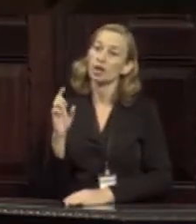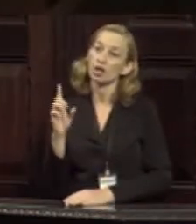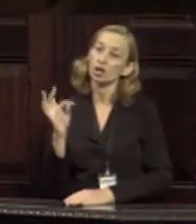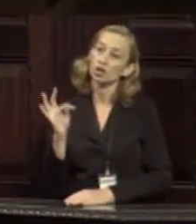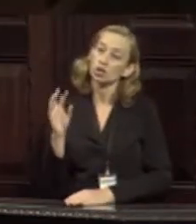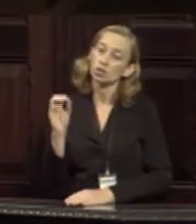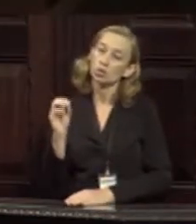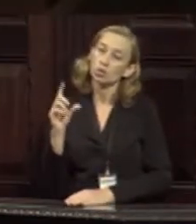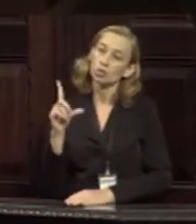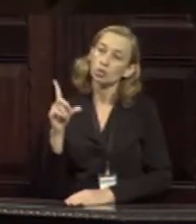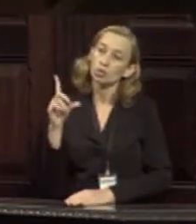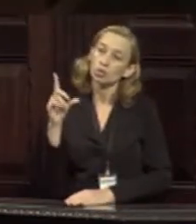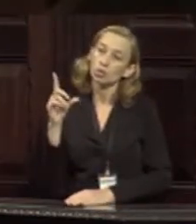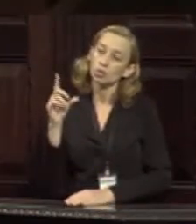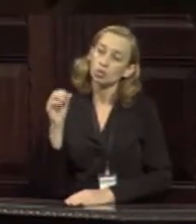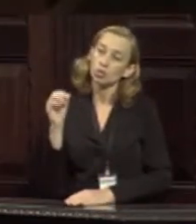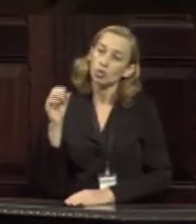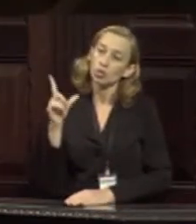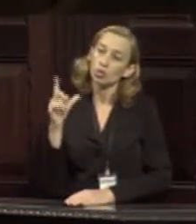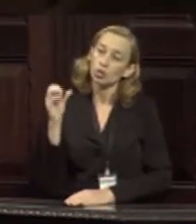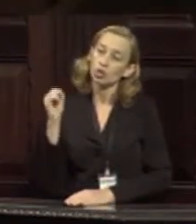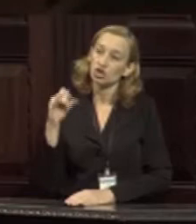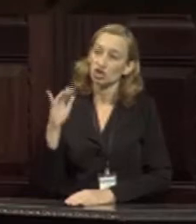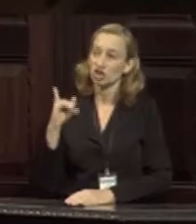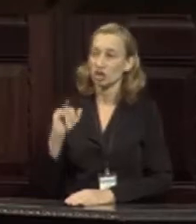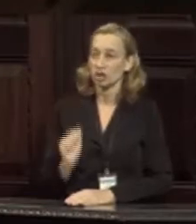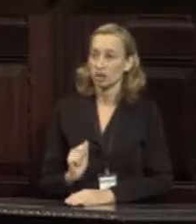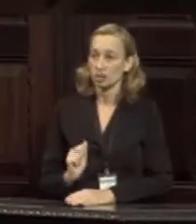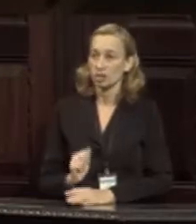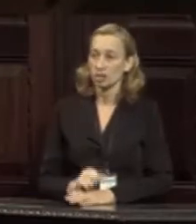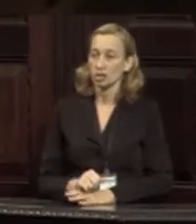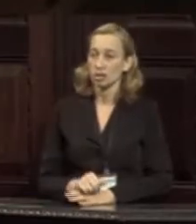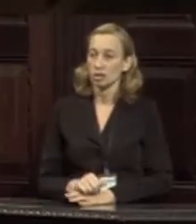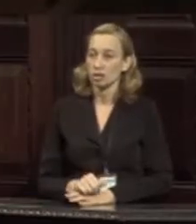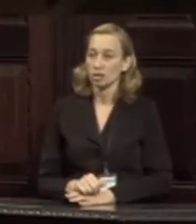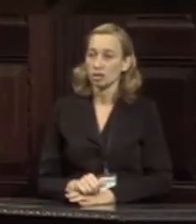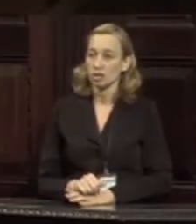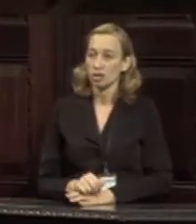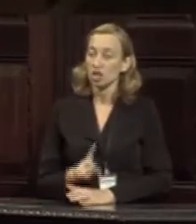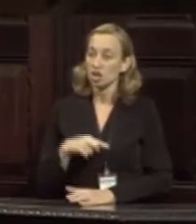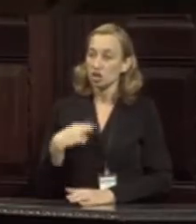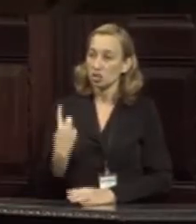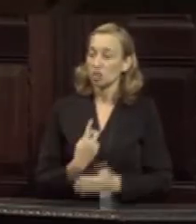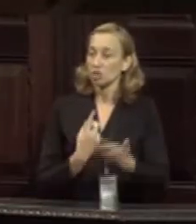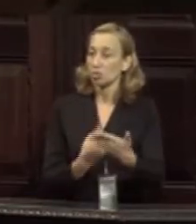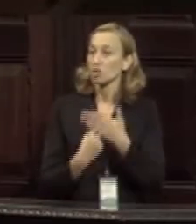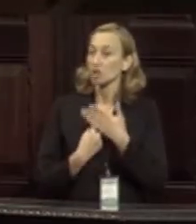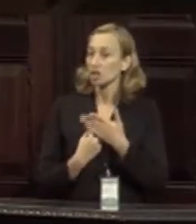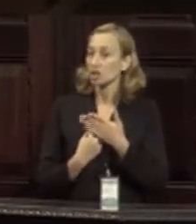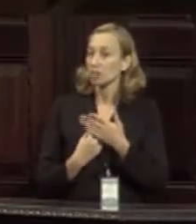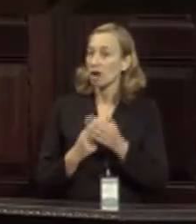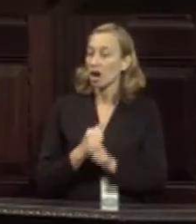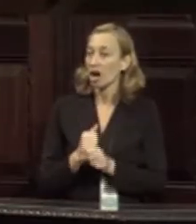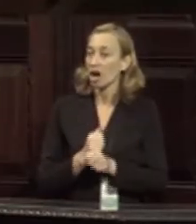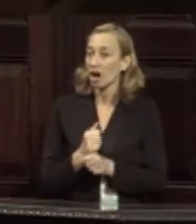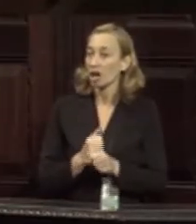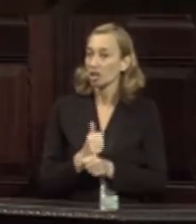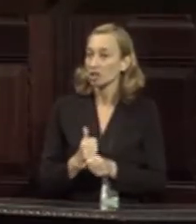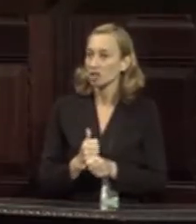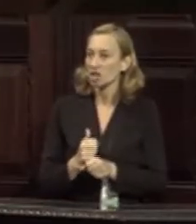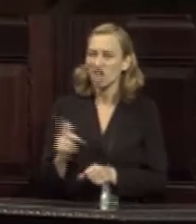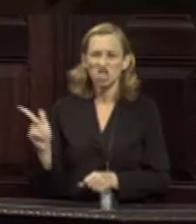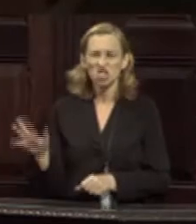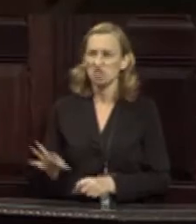participação especial, que não foi a metodologia que nós defendemos e aprovamos, foi uma